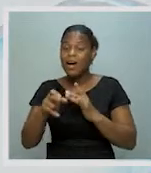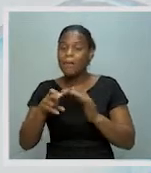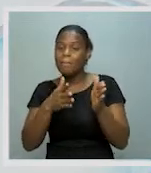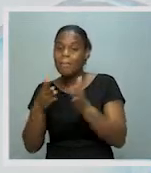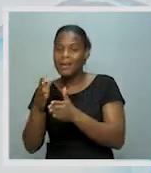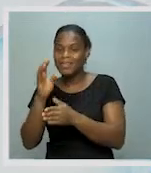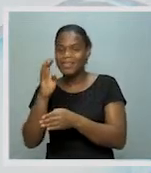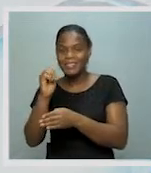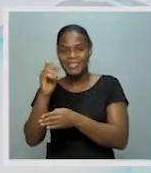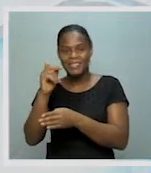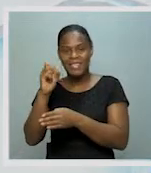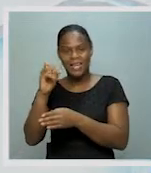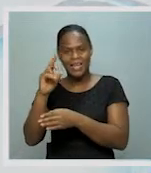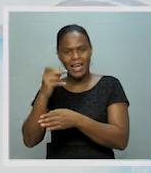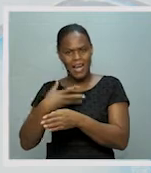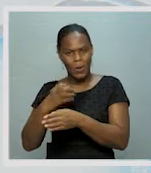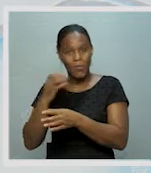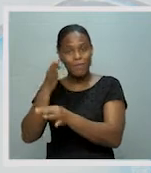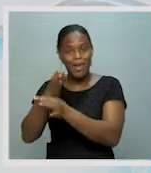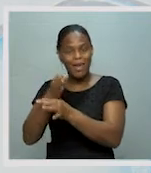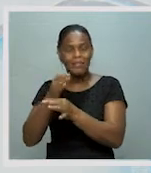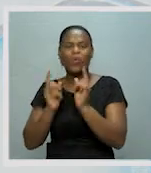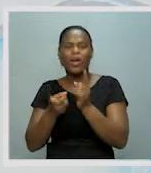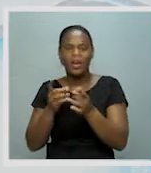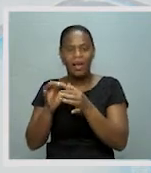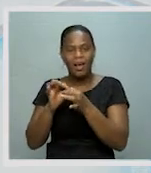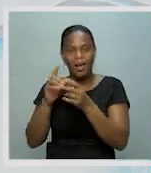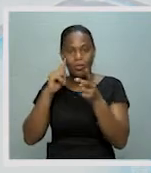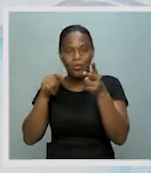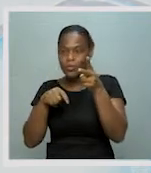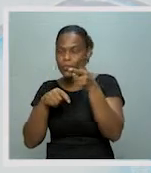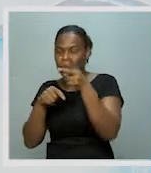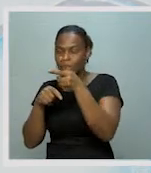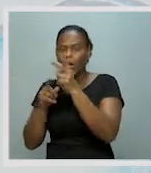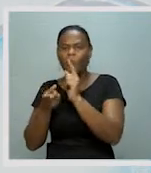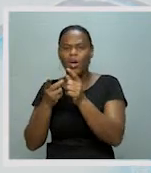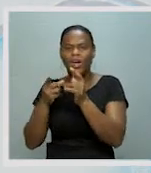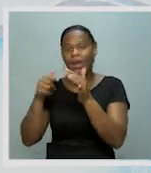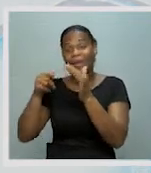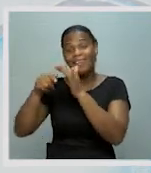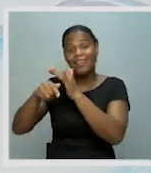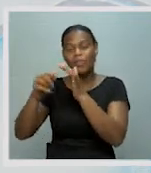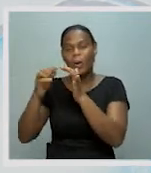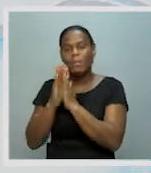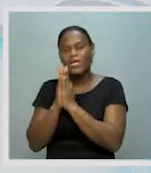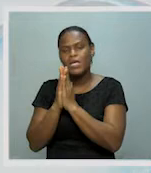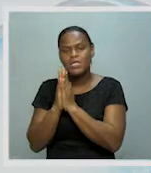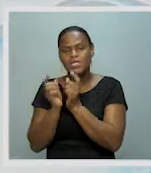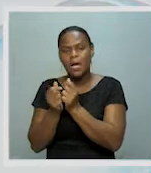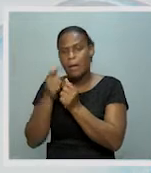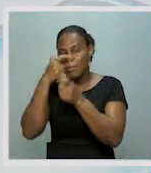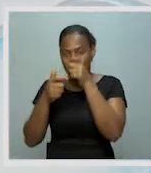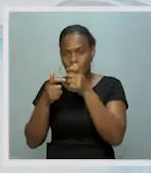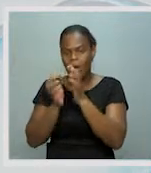lado sagrado da festividade, que é o quê? Fazem filmagens de quê? Da missa,